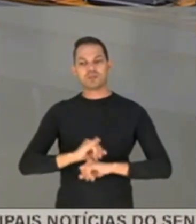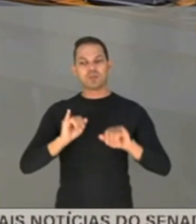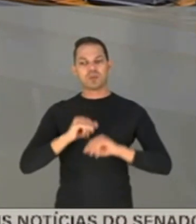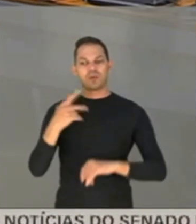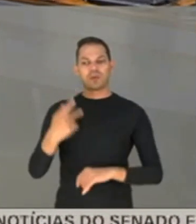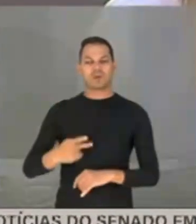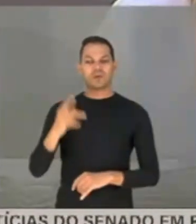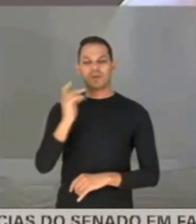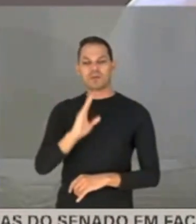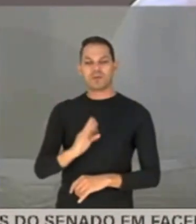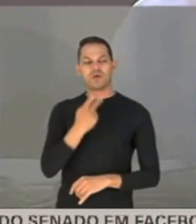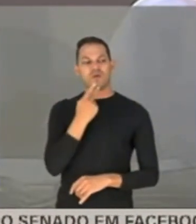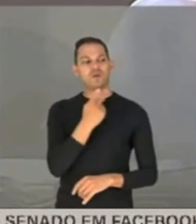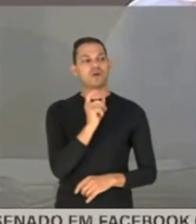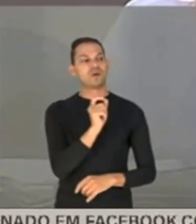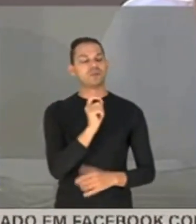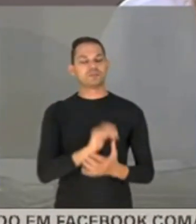brasileira?